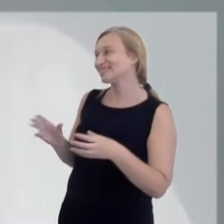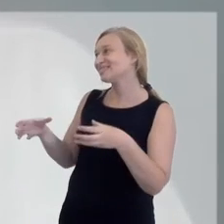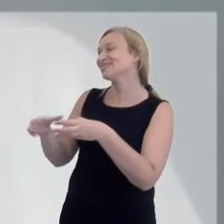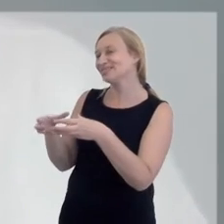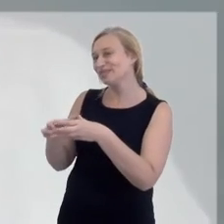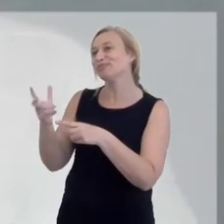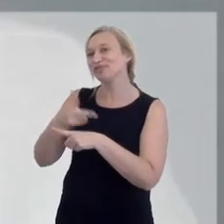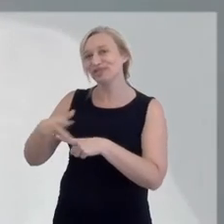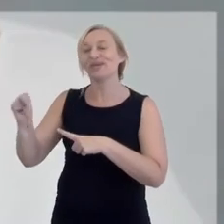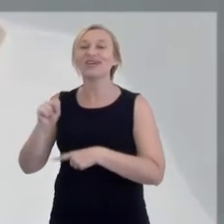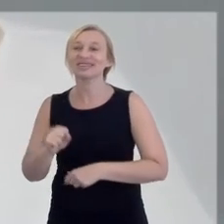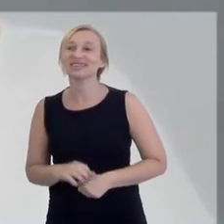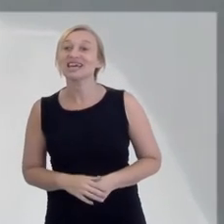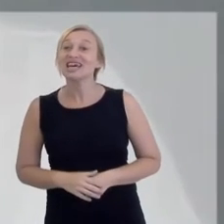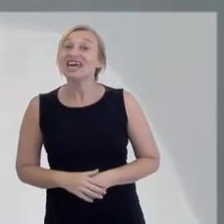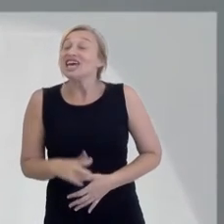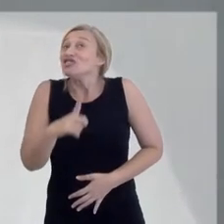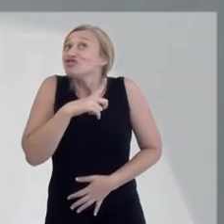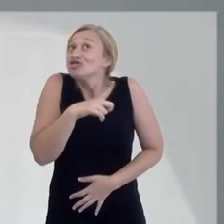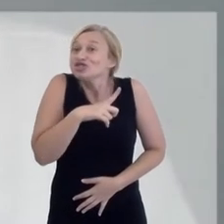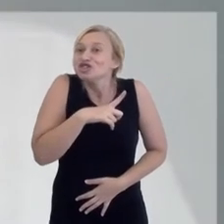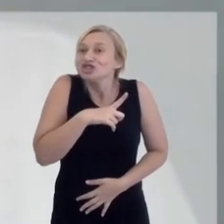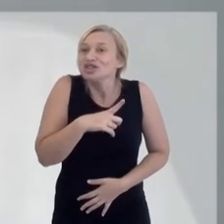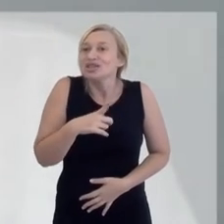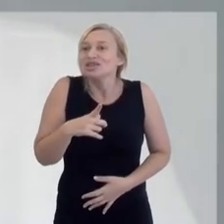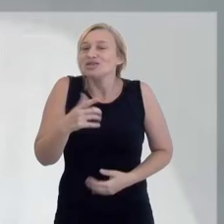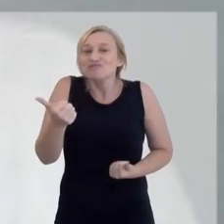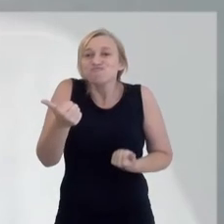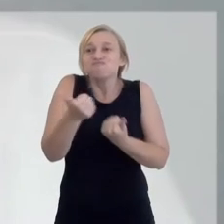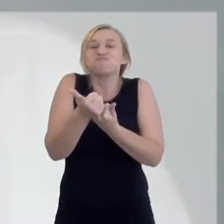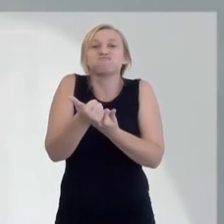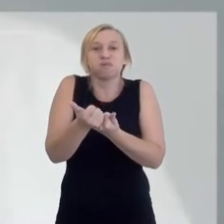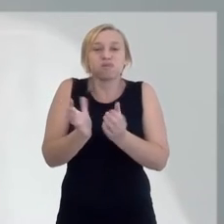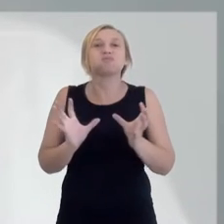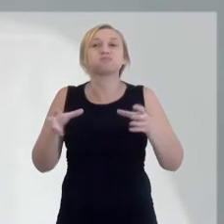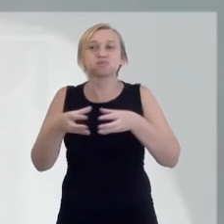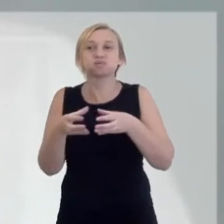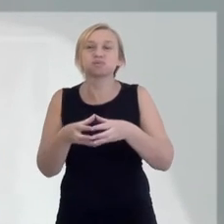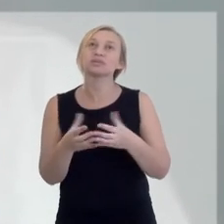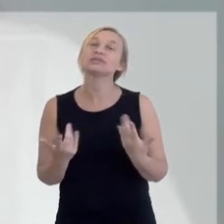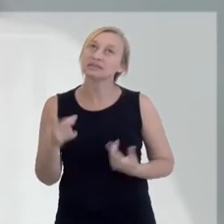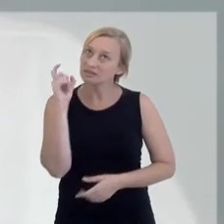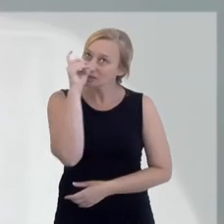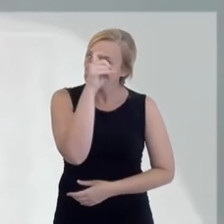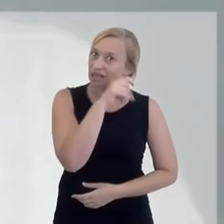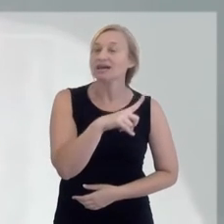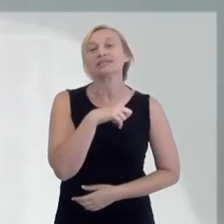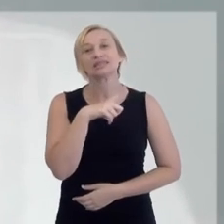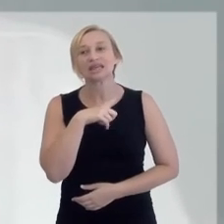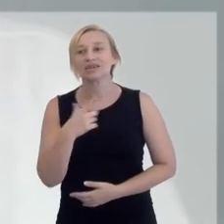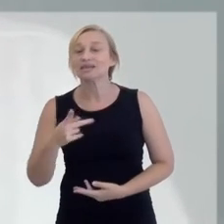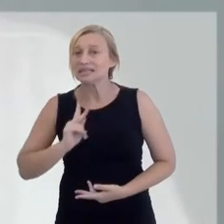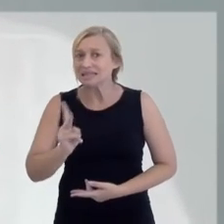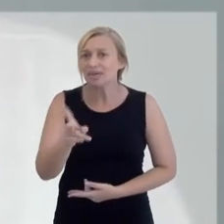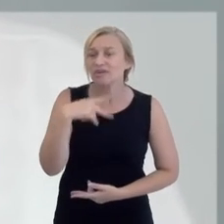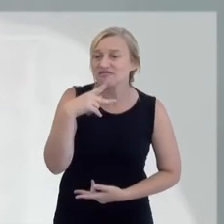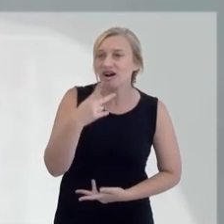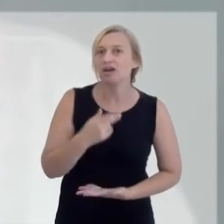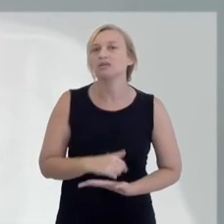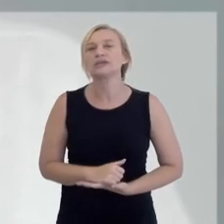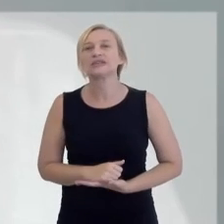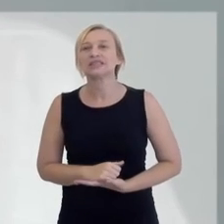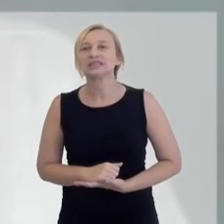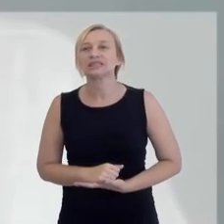Era uma conquista coletiva. Então, assim, eu tive rede, já passei sufoco. Eu sempre conto